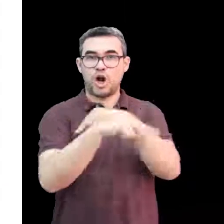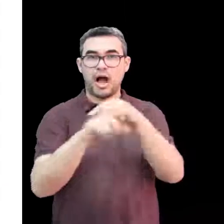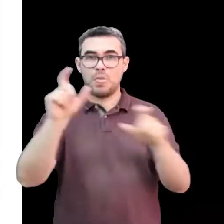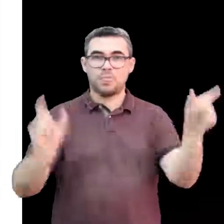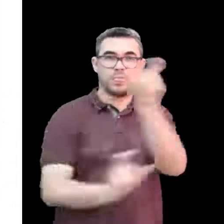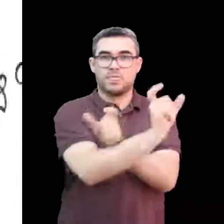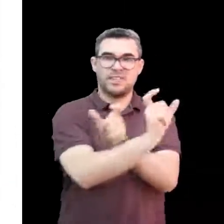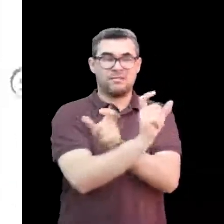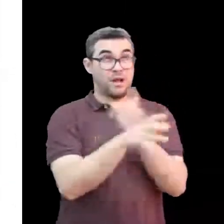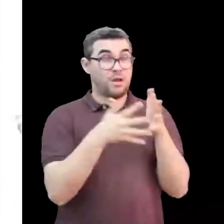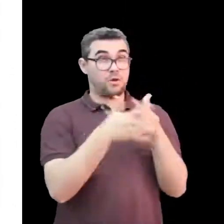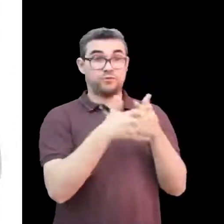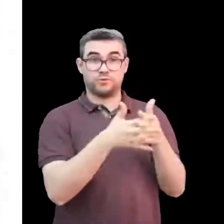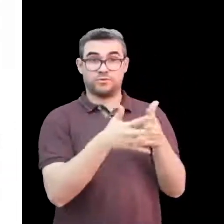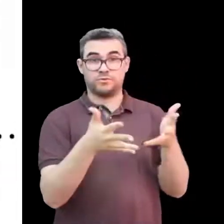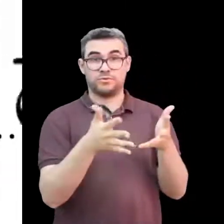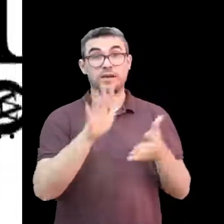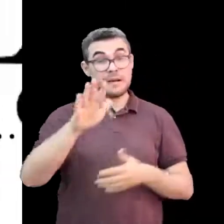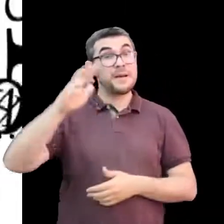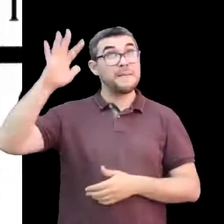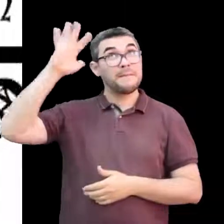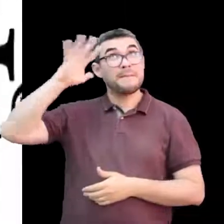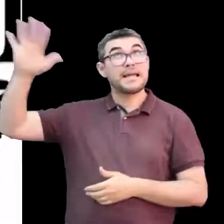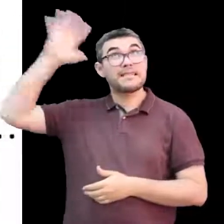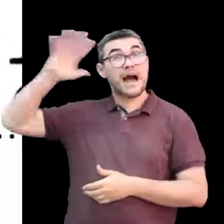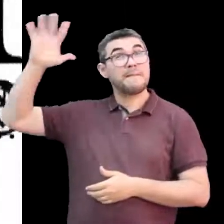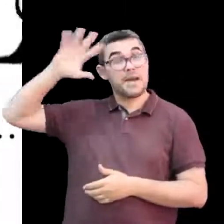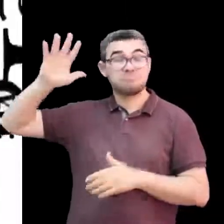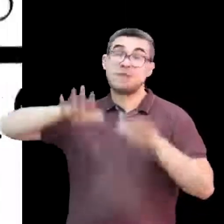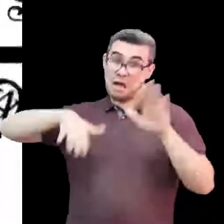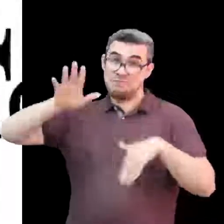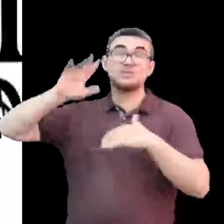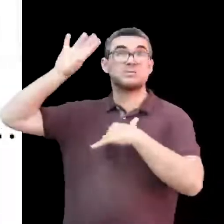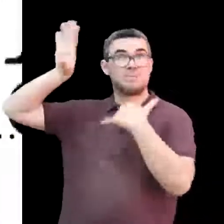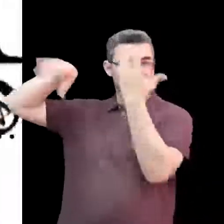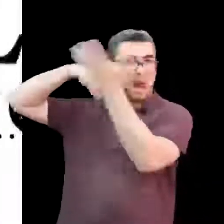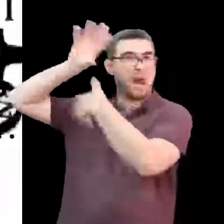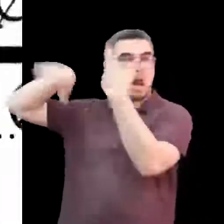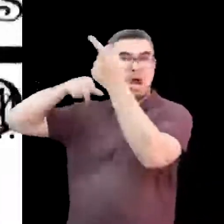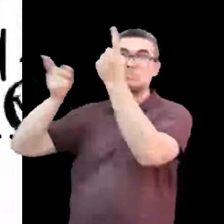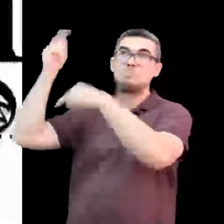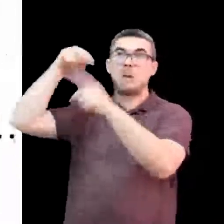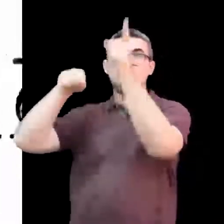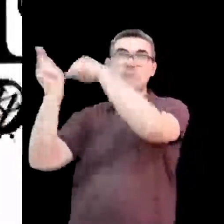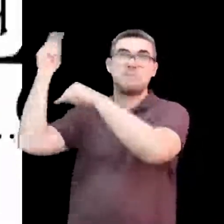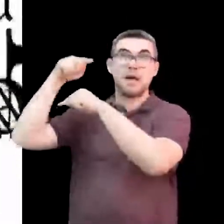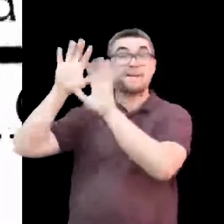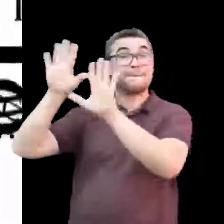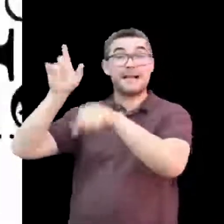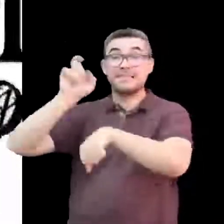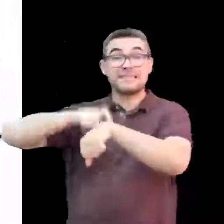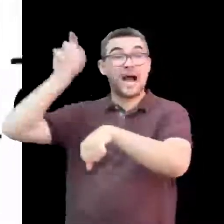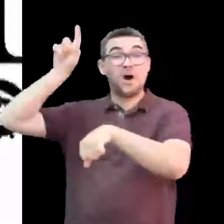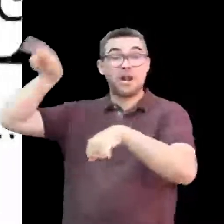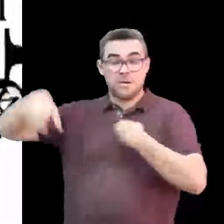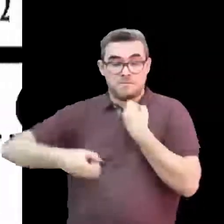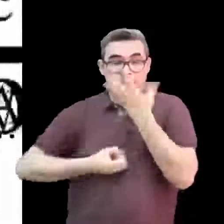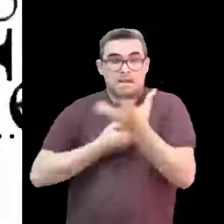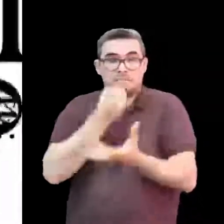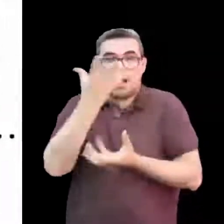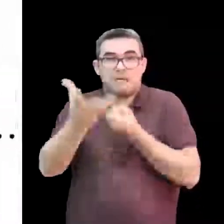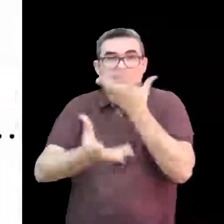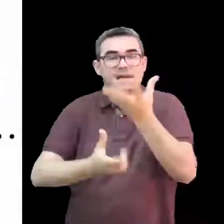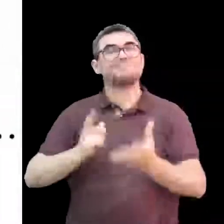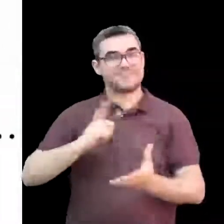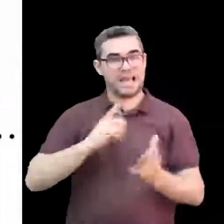pata. Embora o pensamento não seja sucessivo, linear, quando ele se concretiza em significantes, automaticamente faz